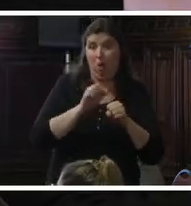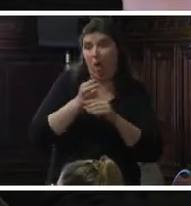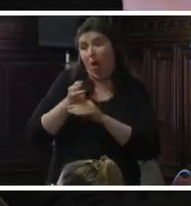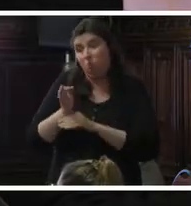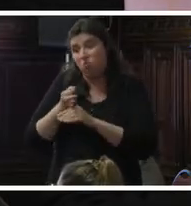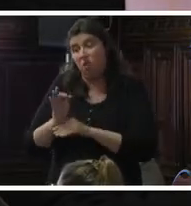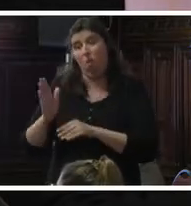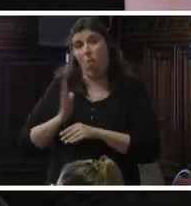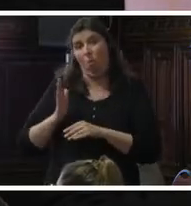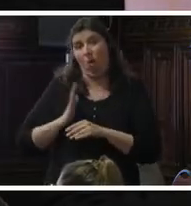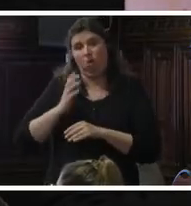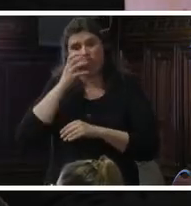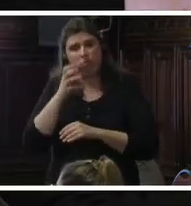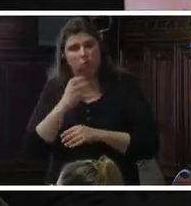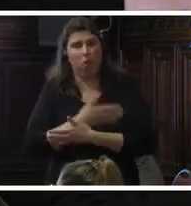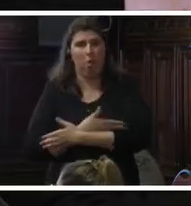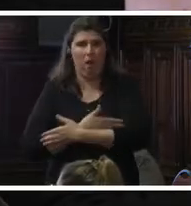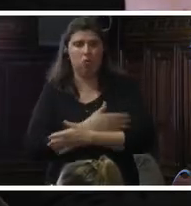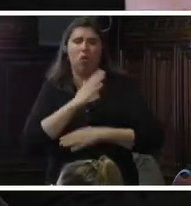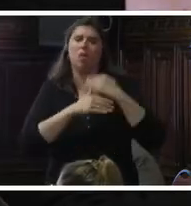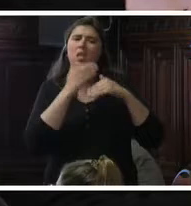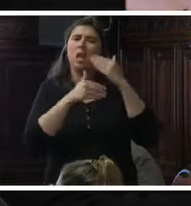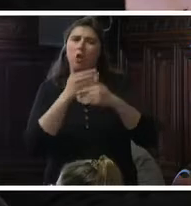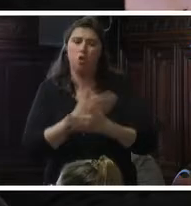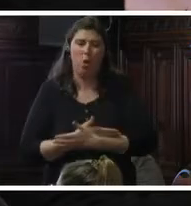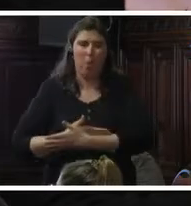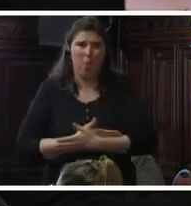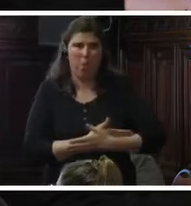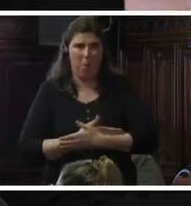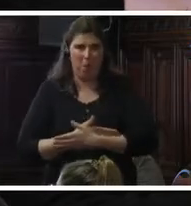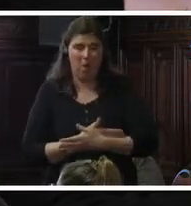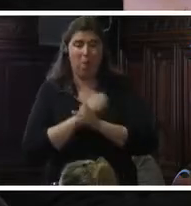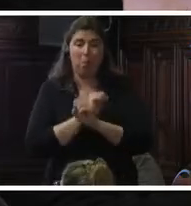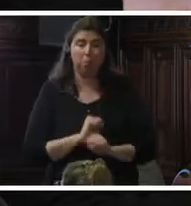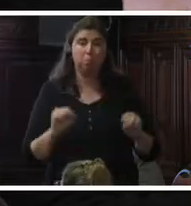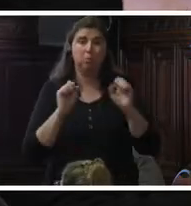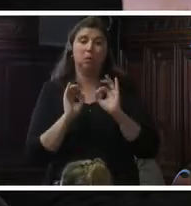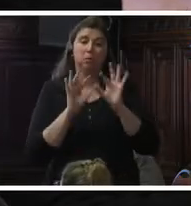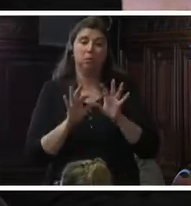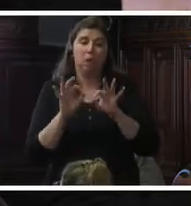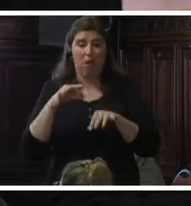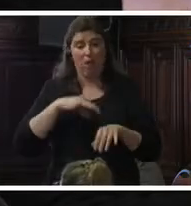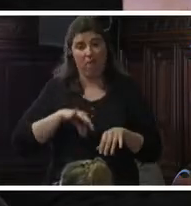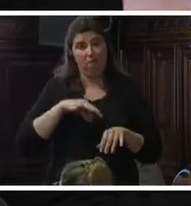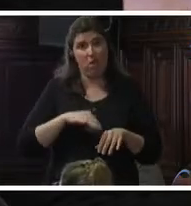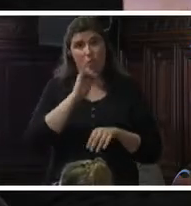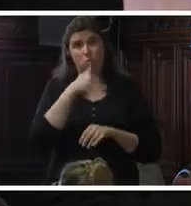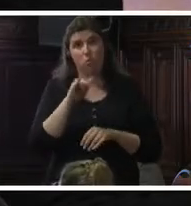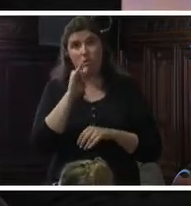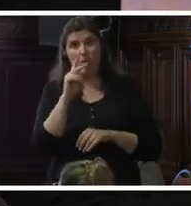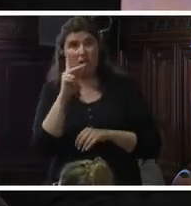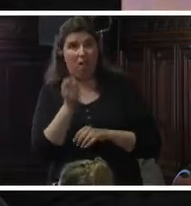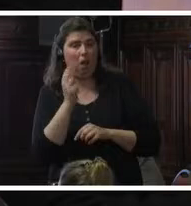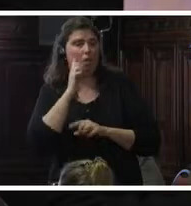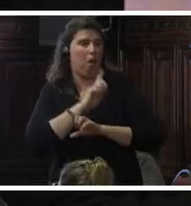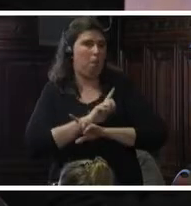o desenvolvimento fetal. A possibilidade de transmissão sexual do vírus Zika não foi suficientemente abordada em campanhas de